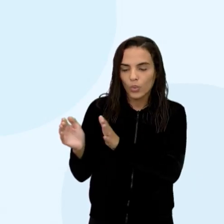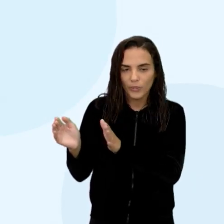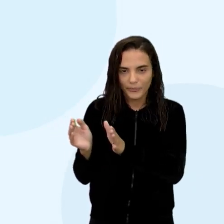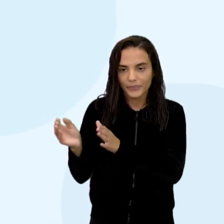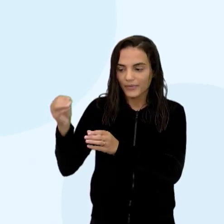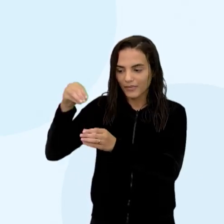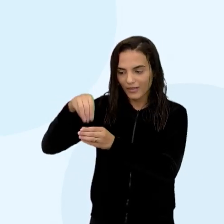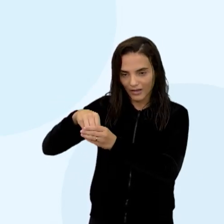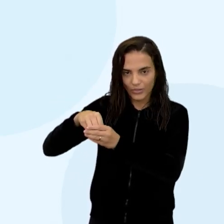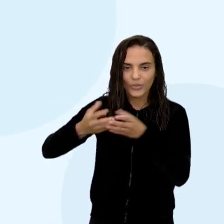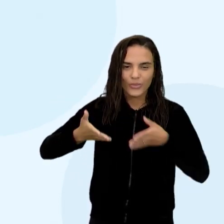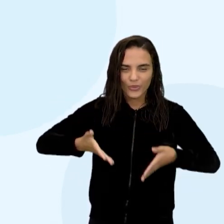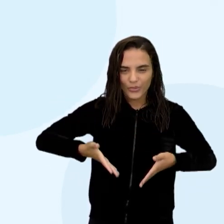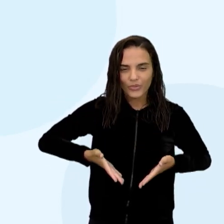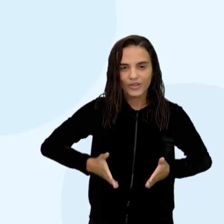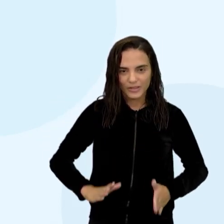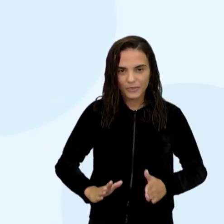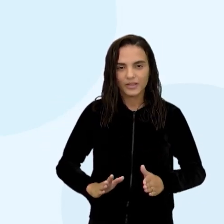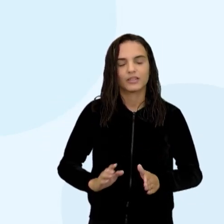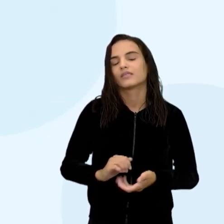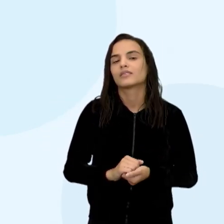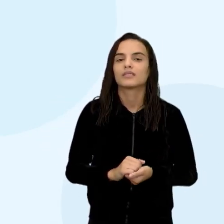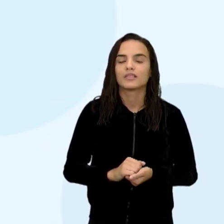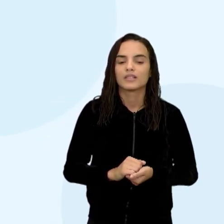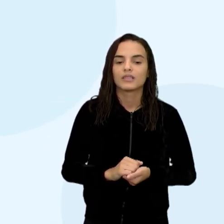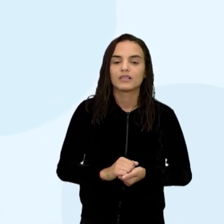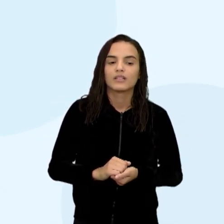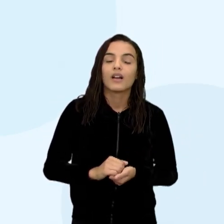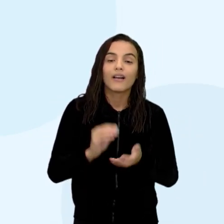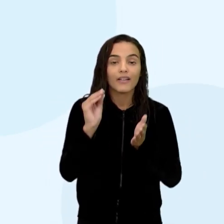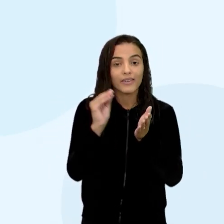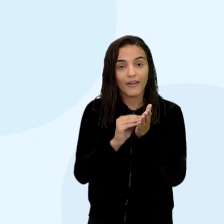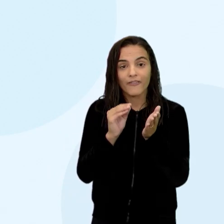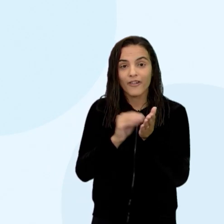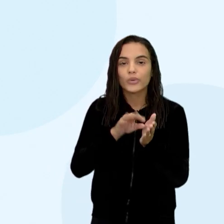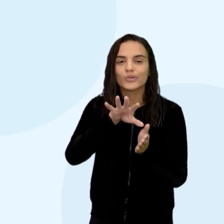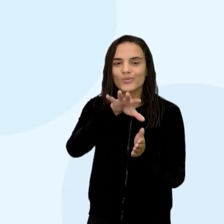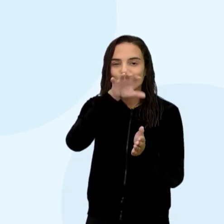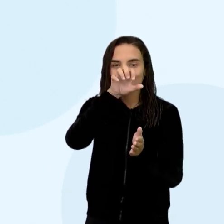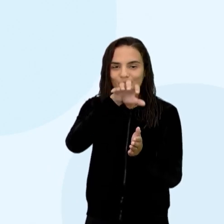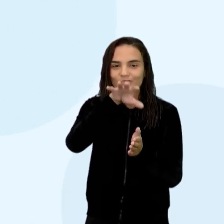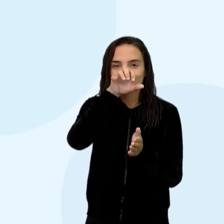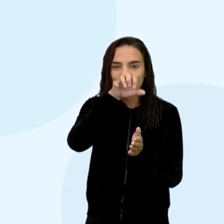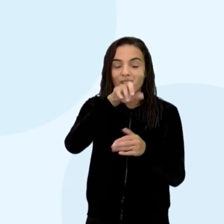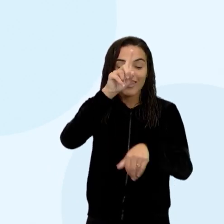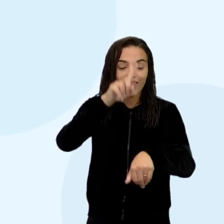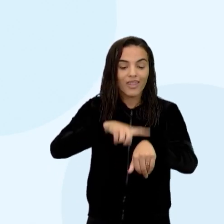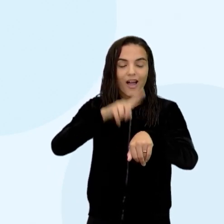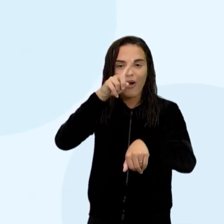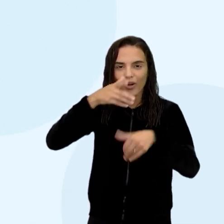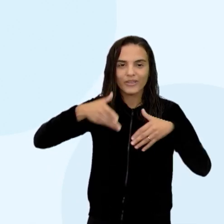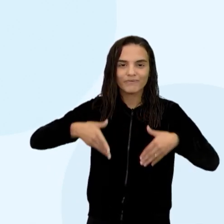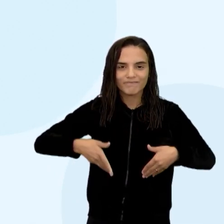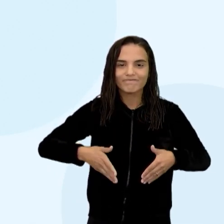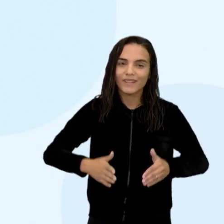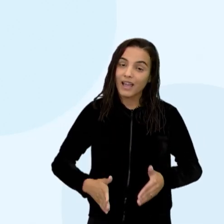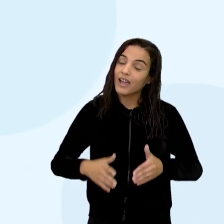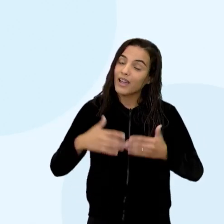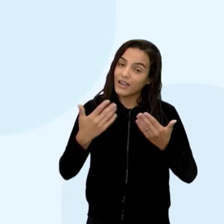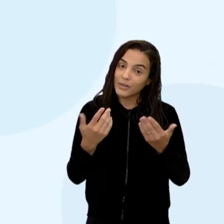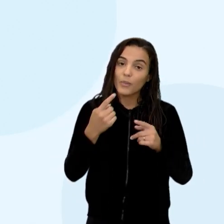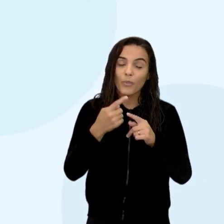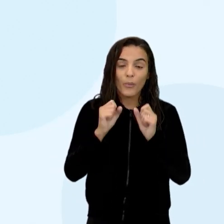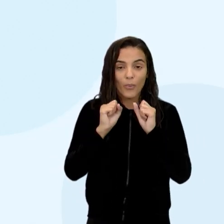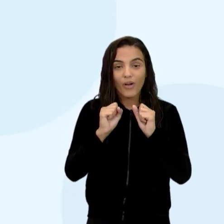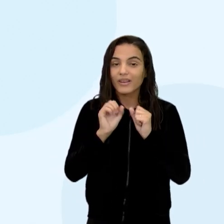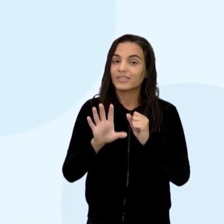o nascimento, que pode ser a anóxia neonatal, que é a falta de oxigenação na hora do nascimento, e por causa disso